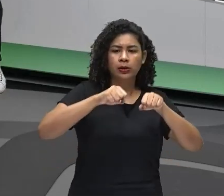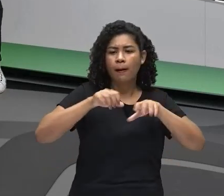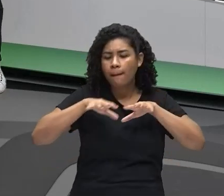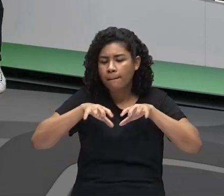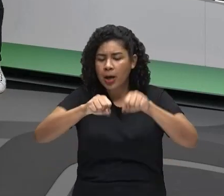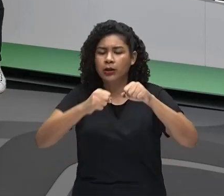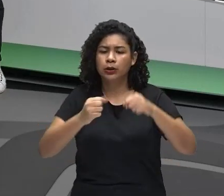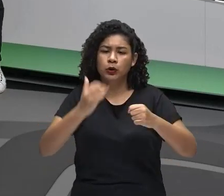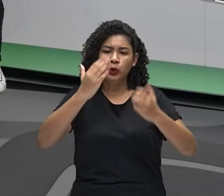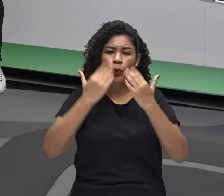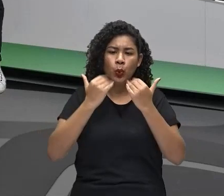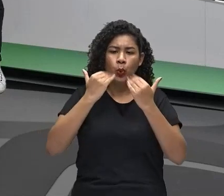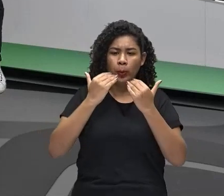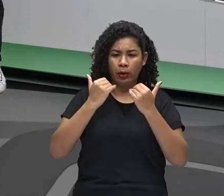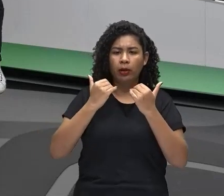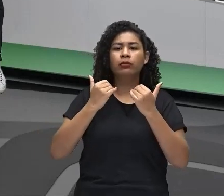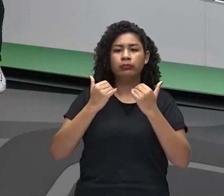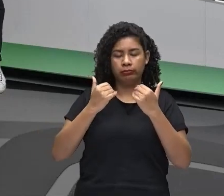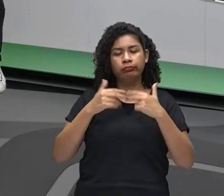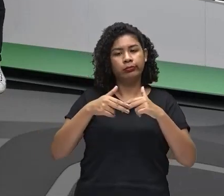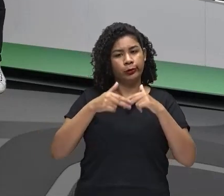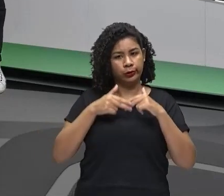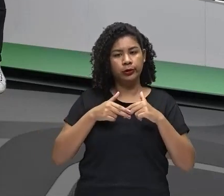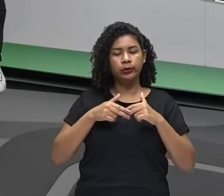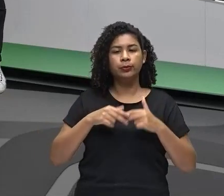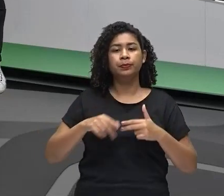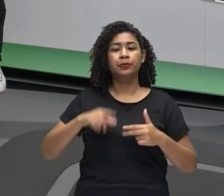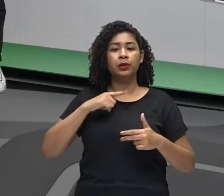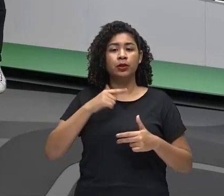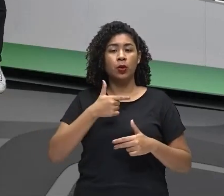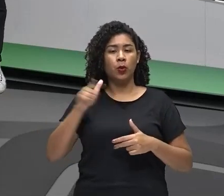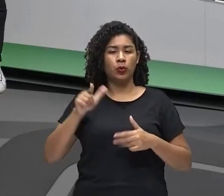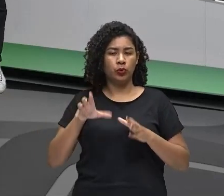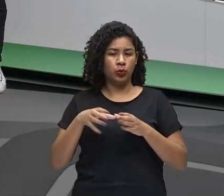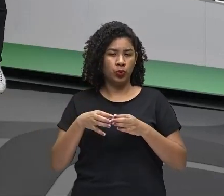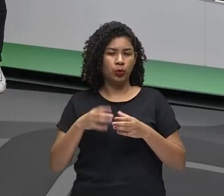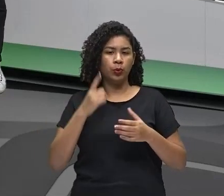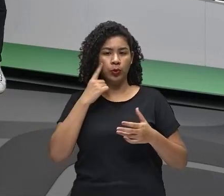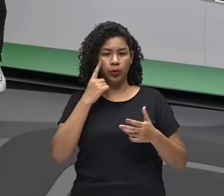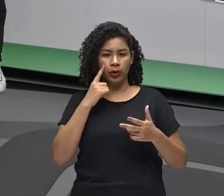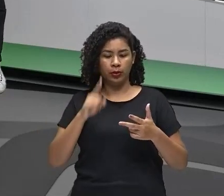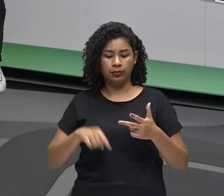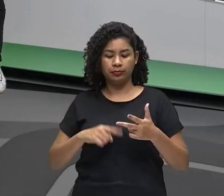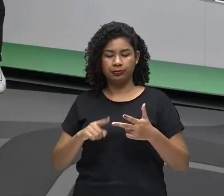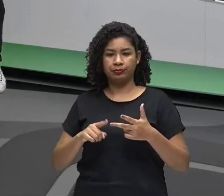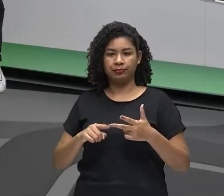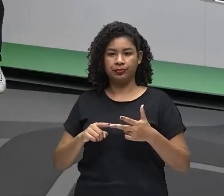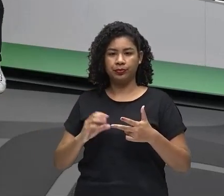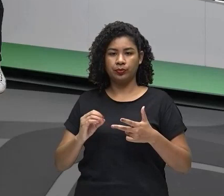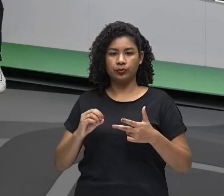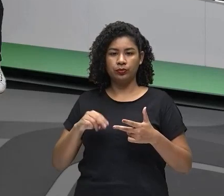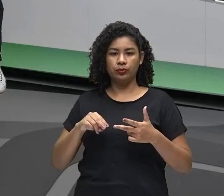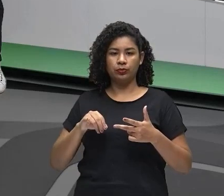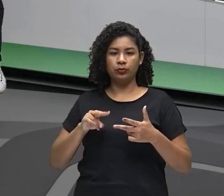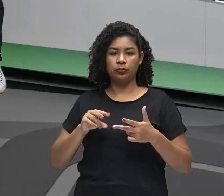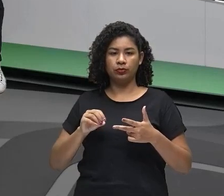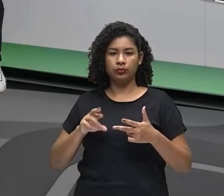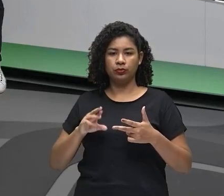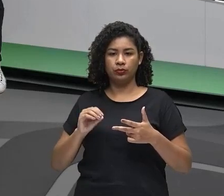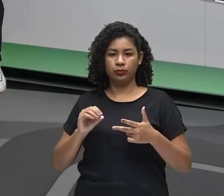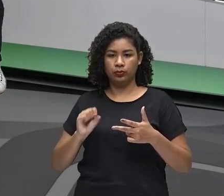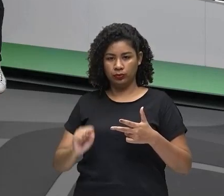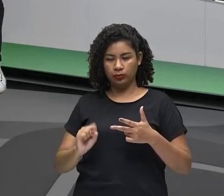a sua presa ali para que ele possa se alimentar. E a gente tem um outro grupo aqui, ó, que são os onívoros.